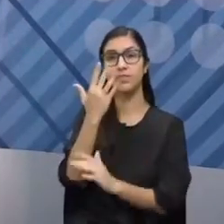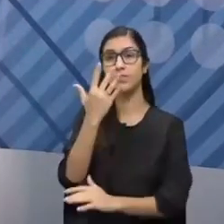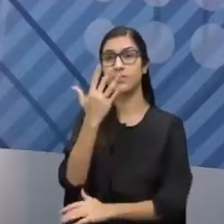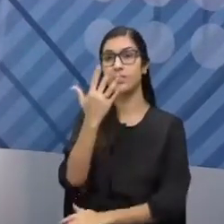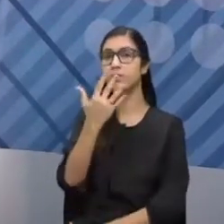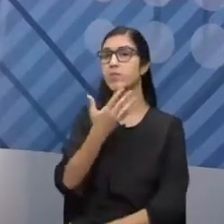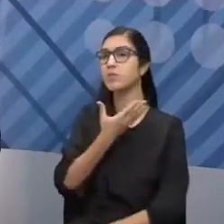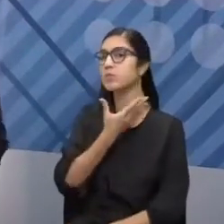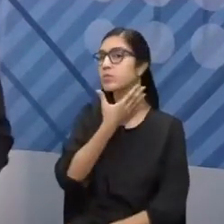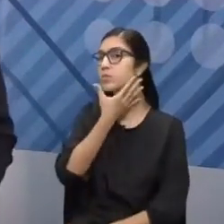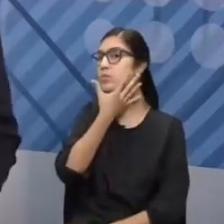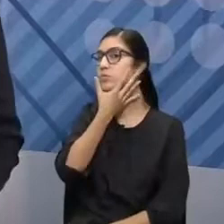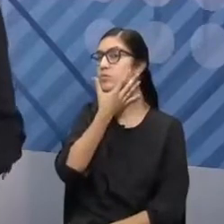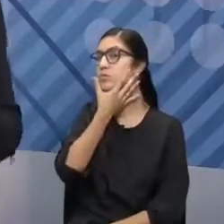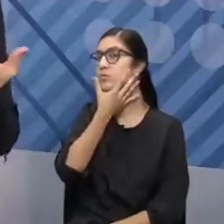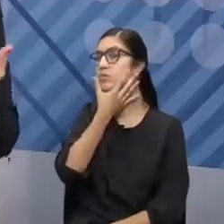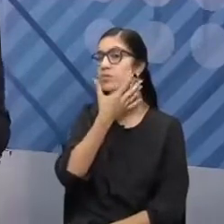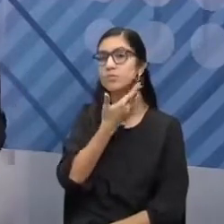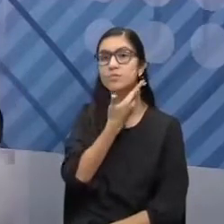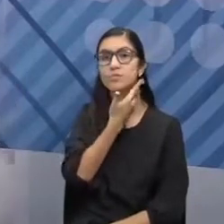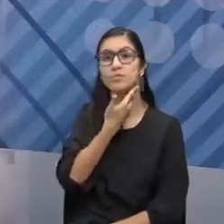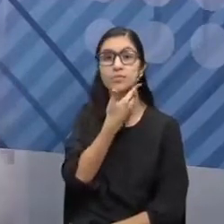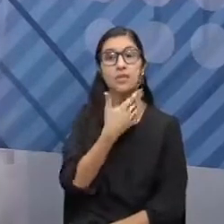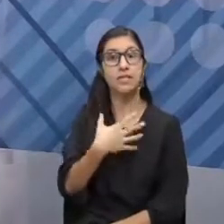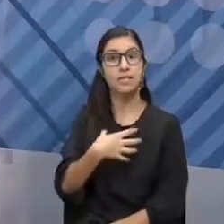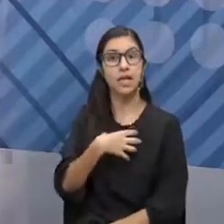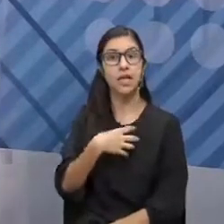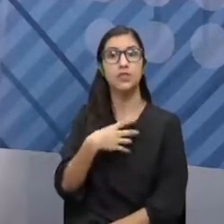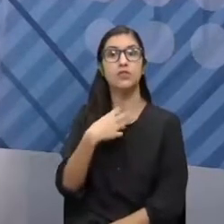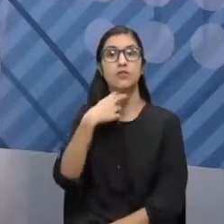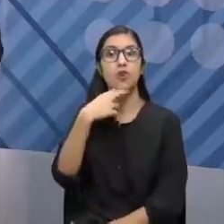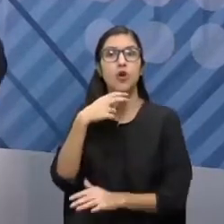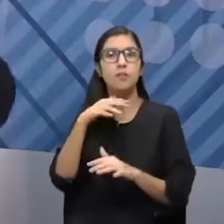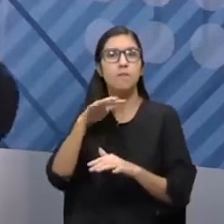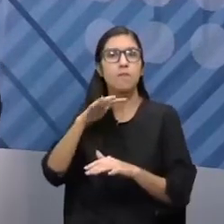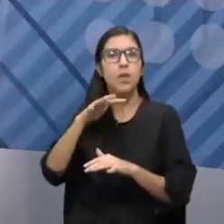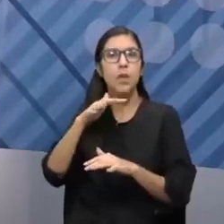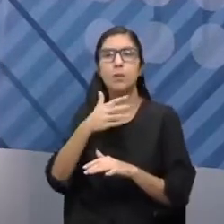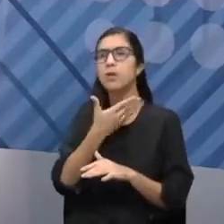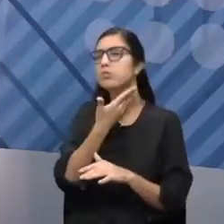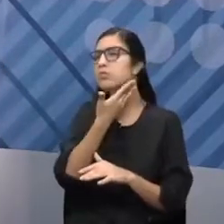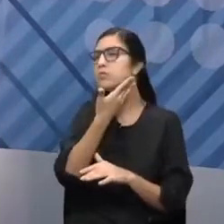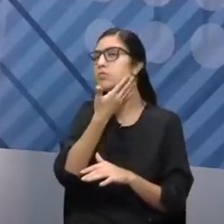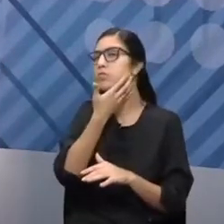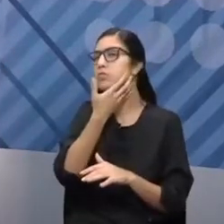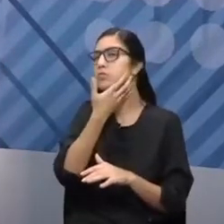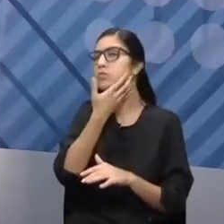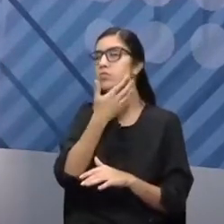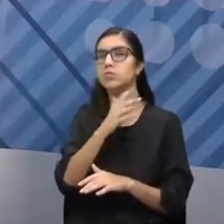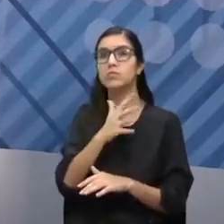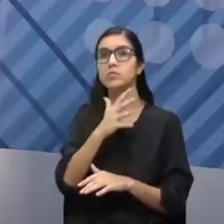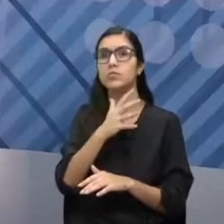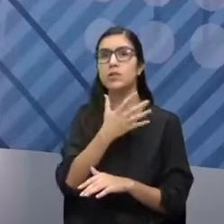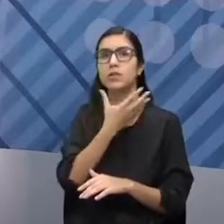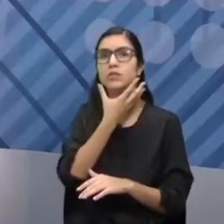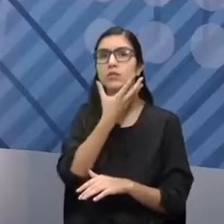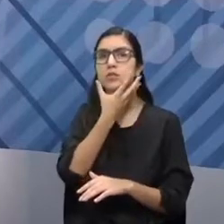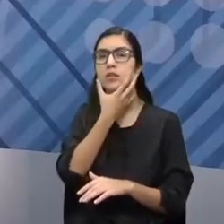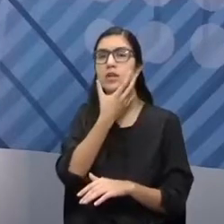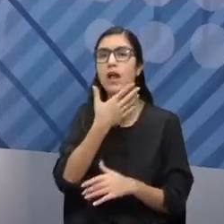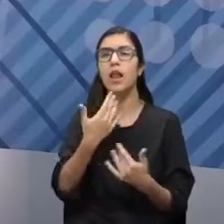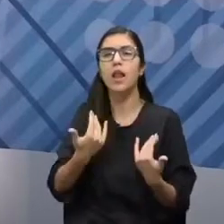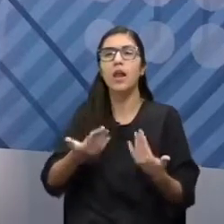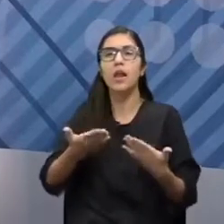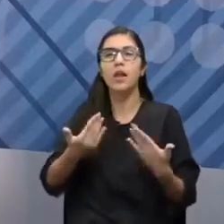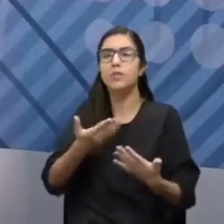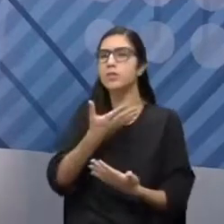um pouco da caixa de voz, isso é importante ser falado, então, porque ela vai tocar você nesse sutilzinho. Então, ela vai tocar aqui e